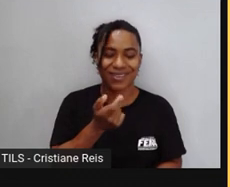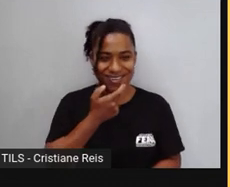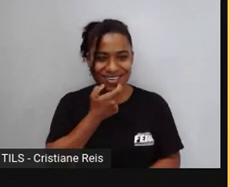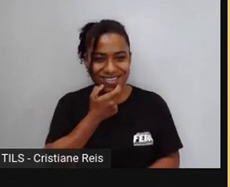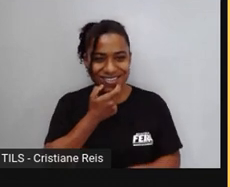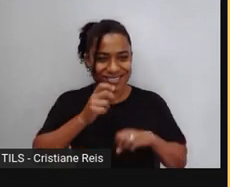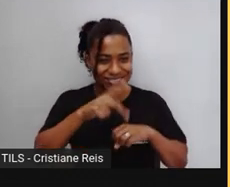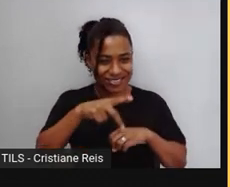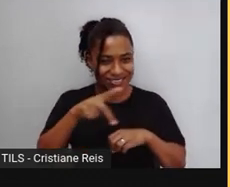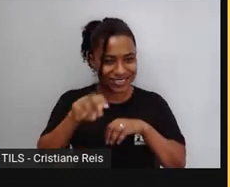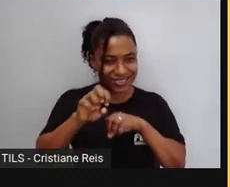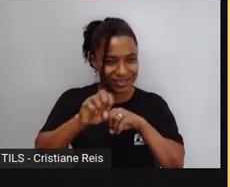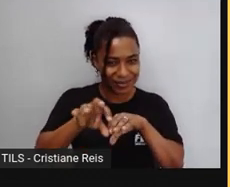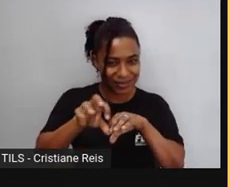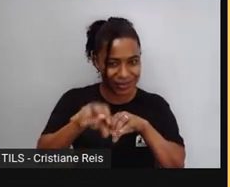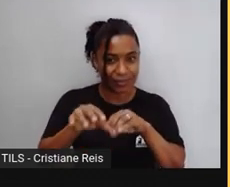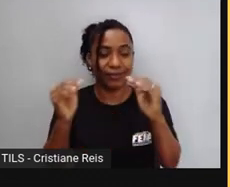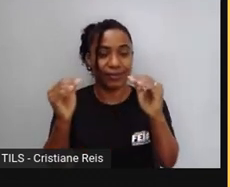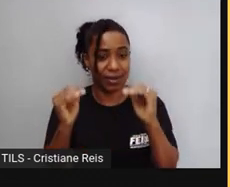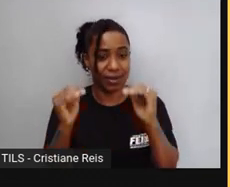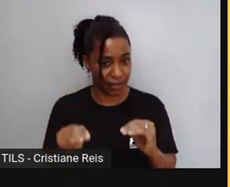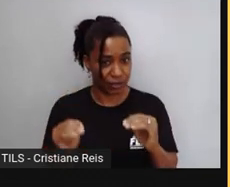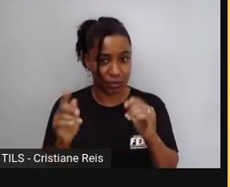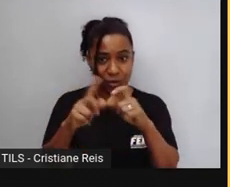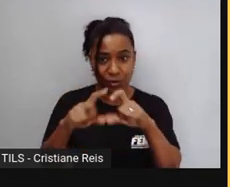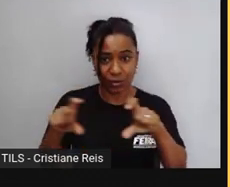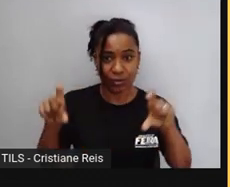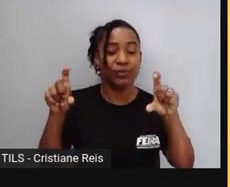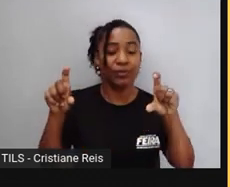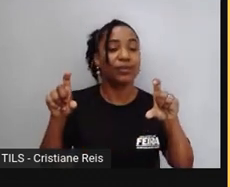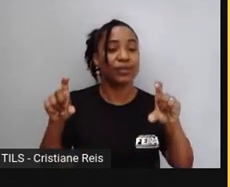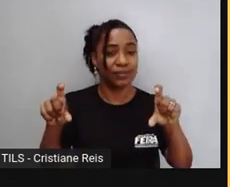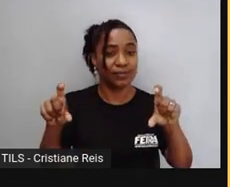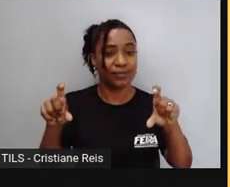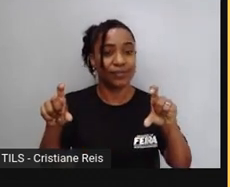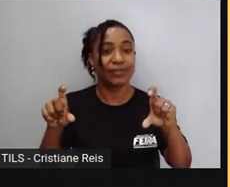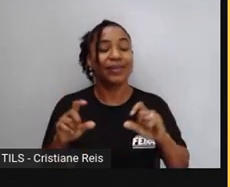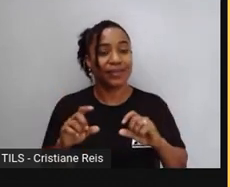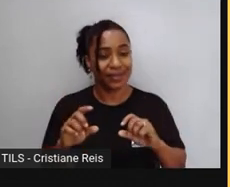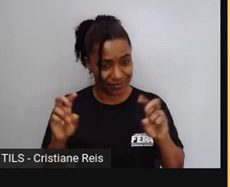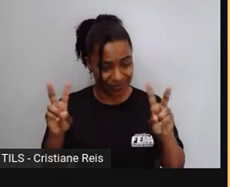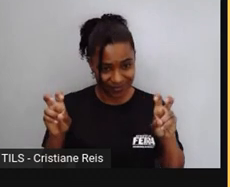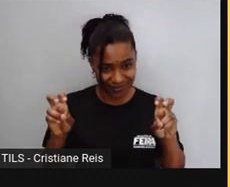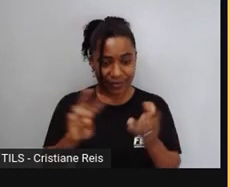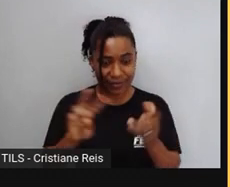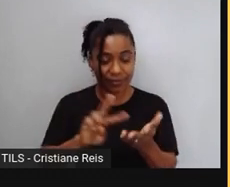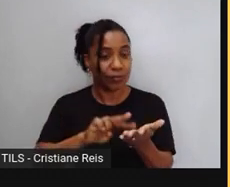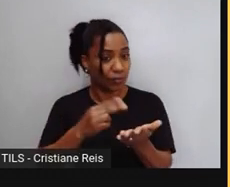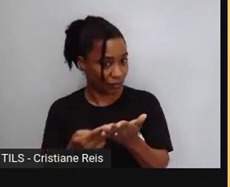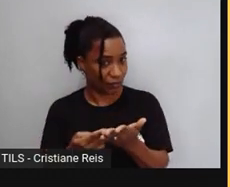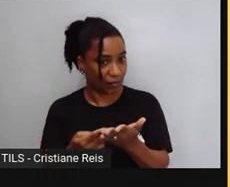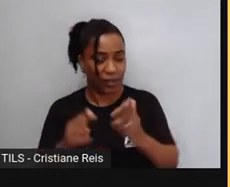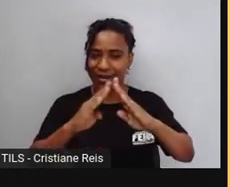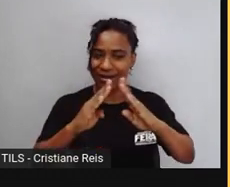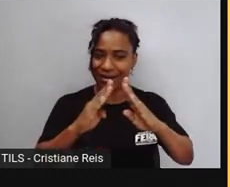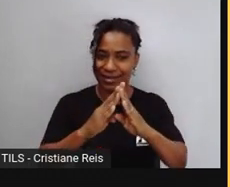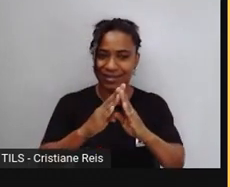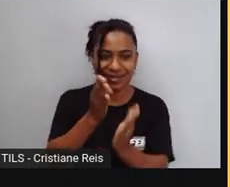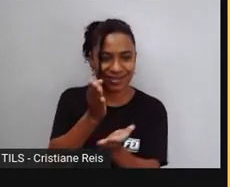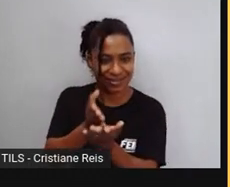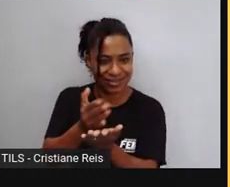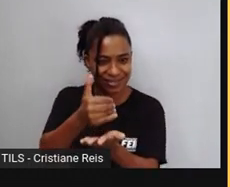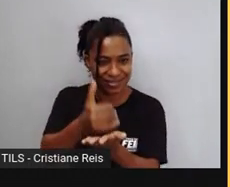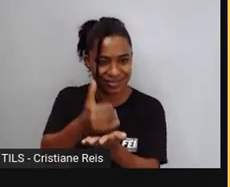abaixo do cabeçalho, escreva theme, tema, parts of house, partes da casa.